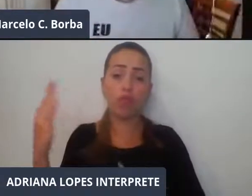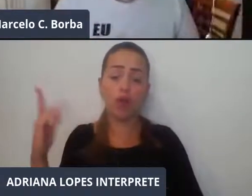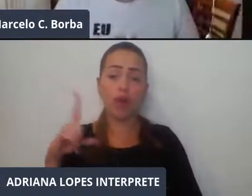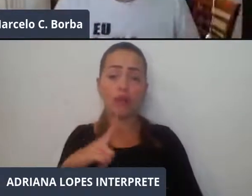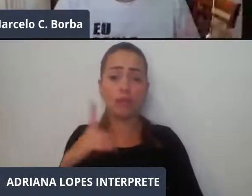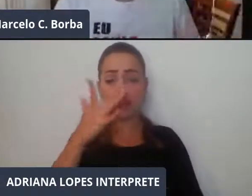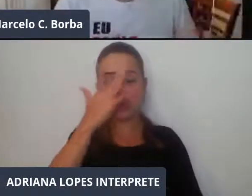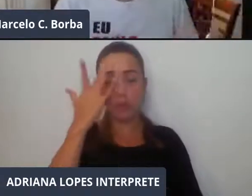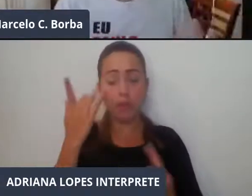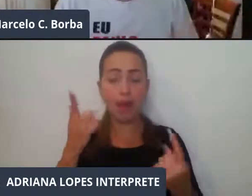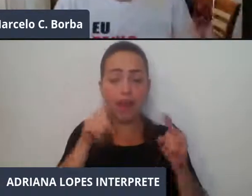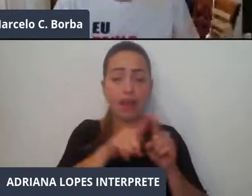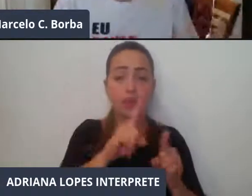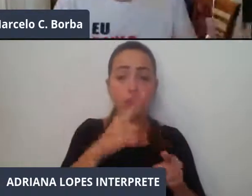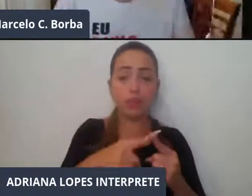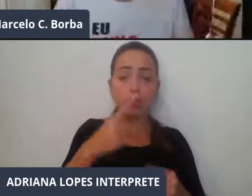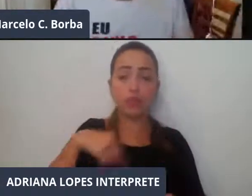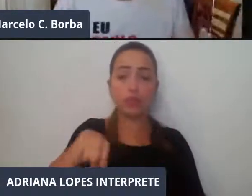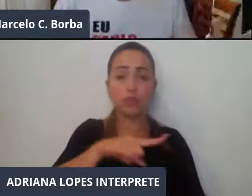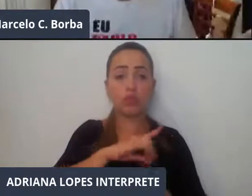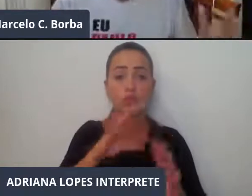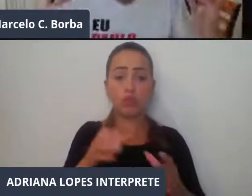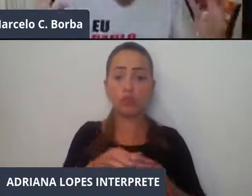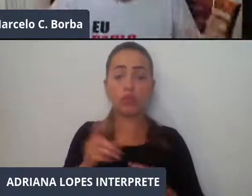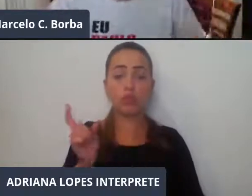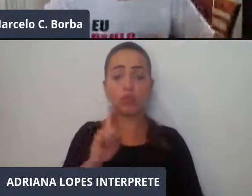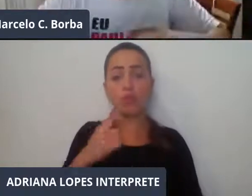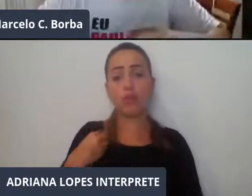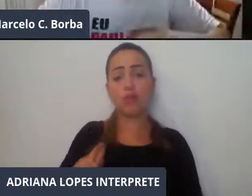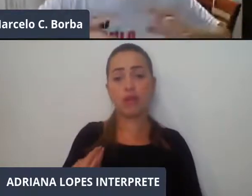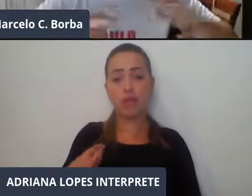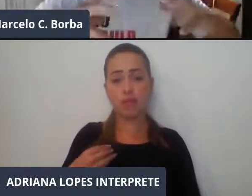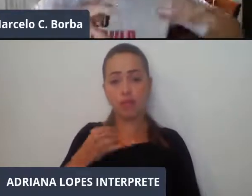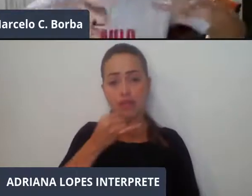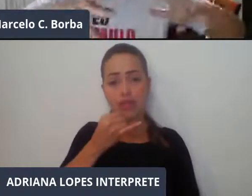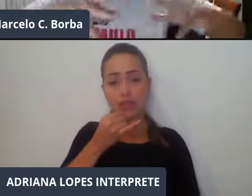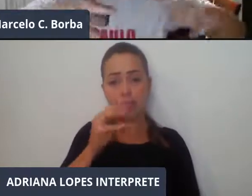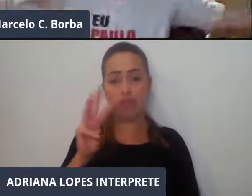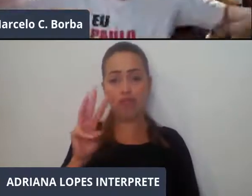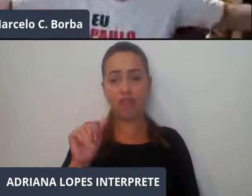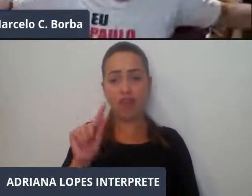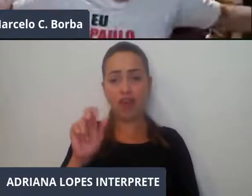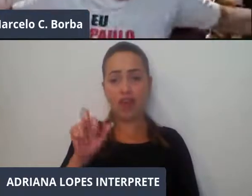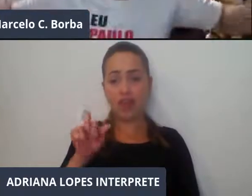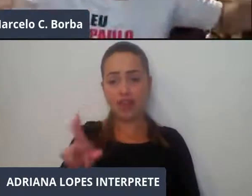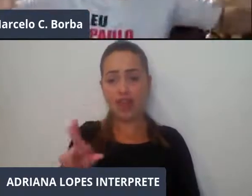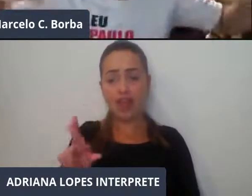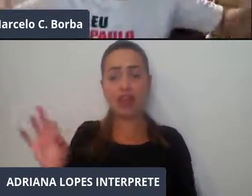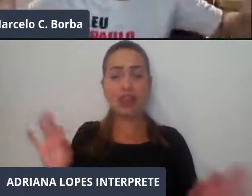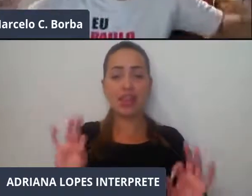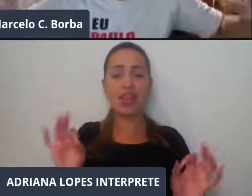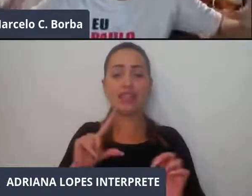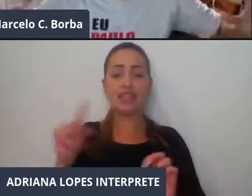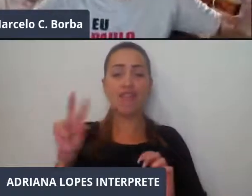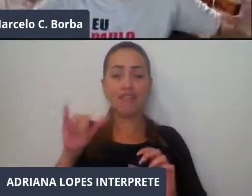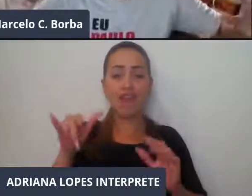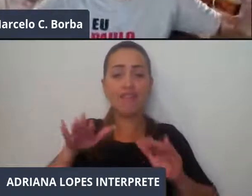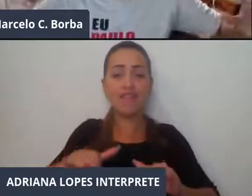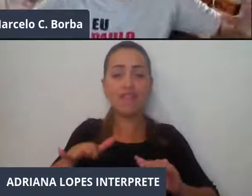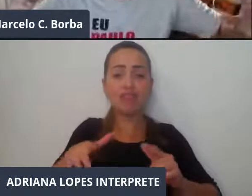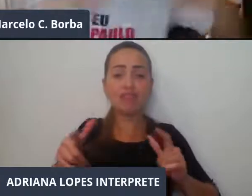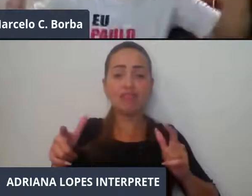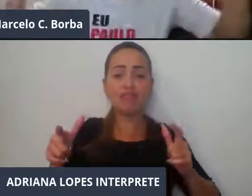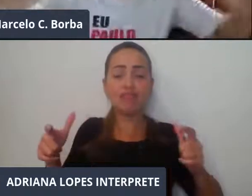GPIM, porque o nosso grupo não mantém um grupo como, por exemplo, o grupo do Wagner Valente, que todo mundo, ninguém sai, né, vai ficando assim nele o tempo